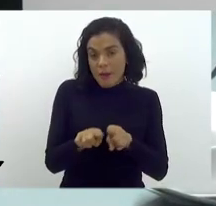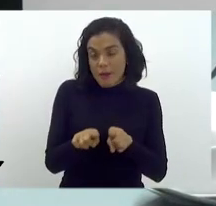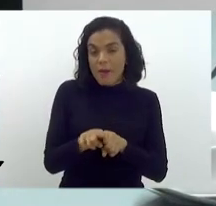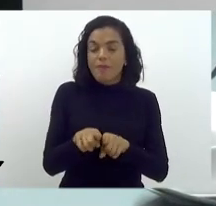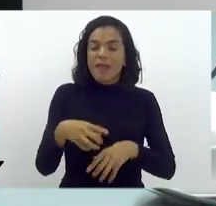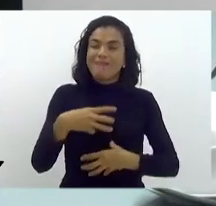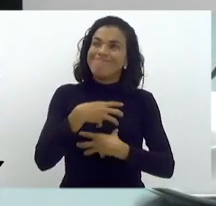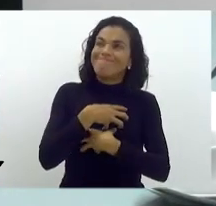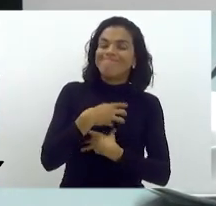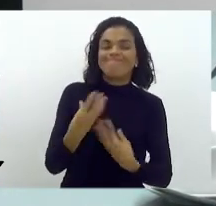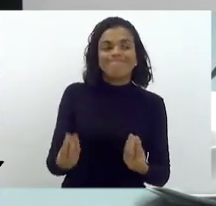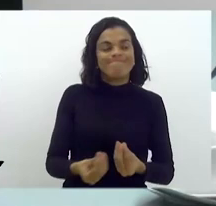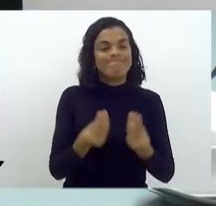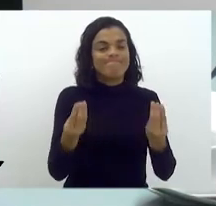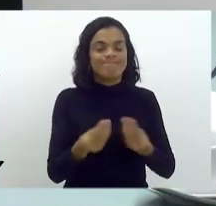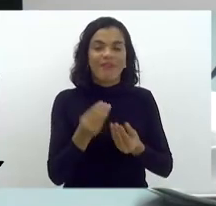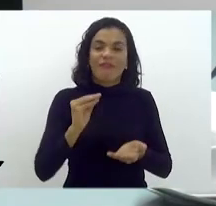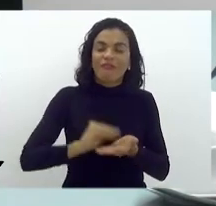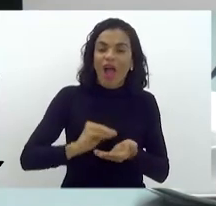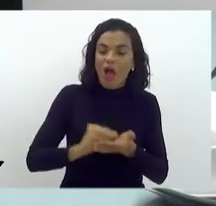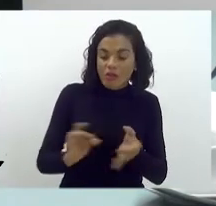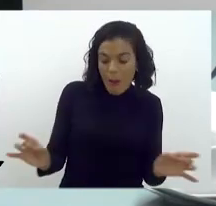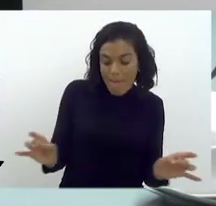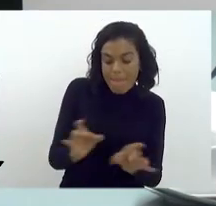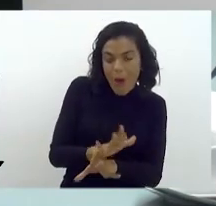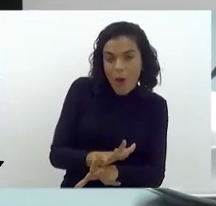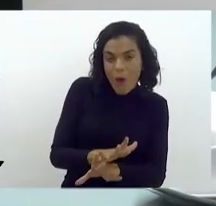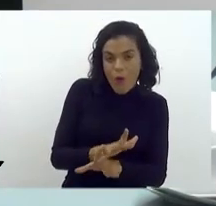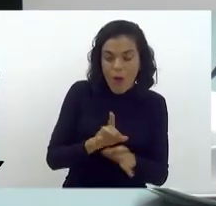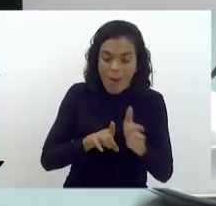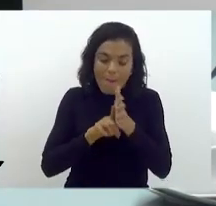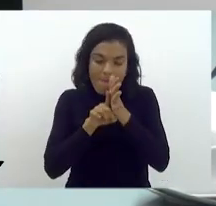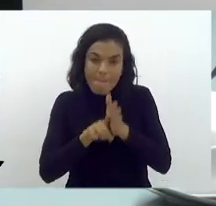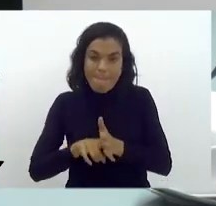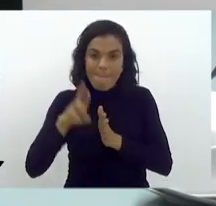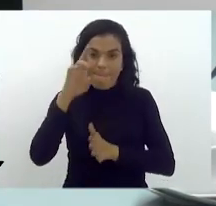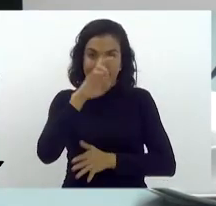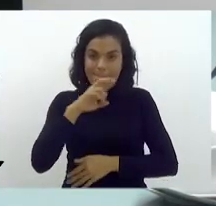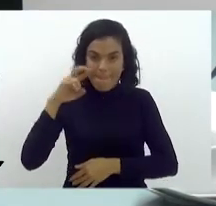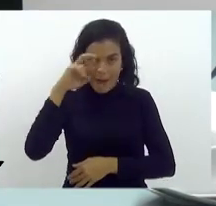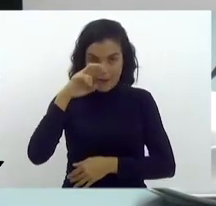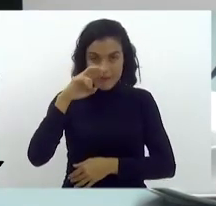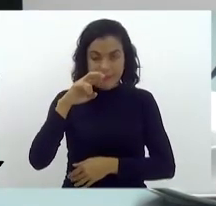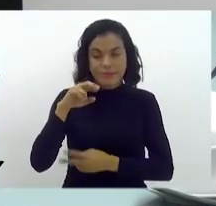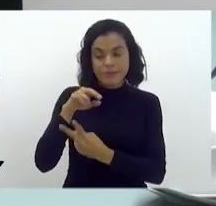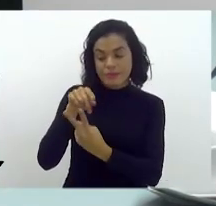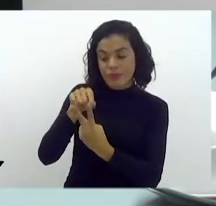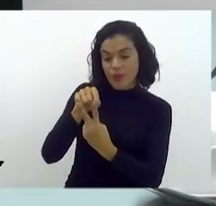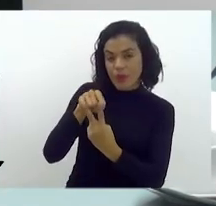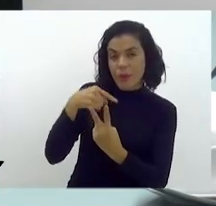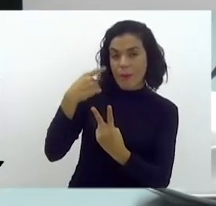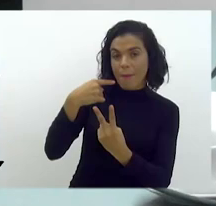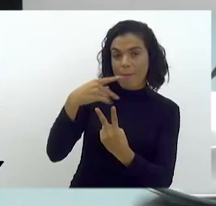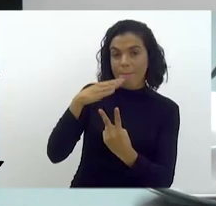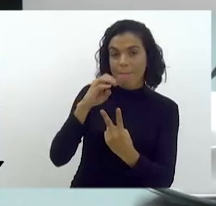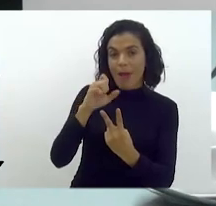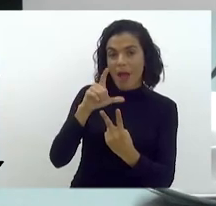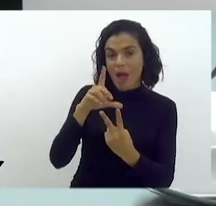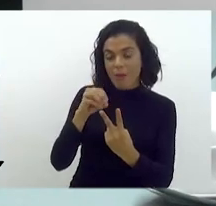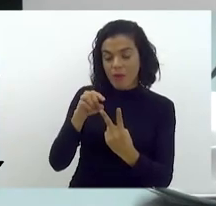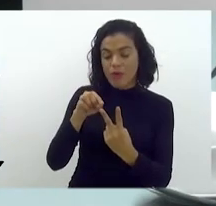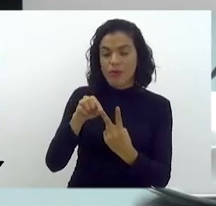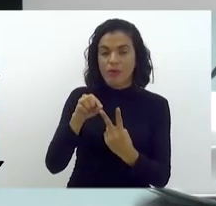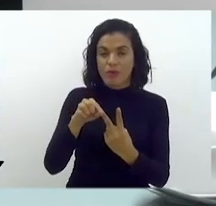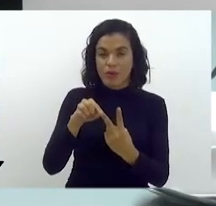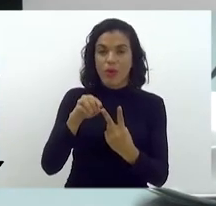que essa sensação da inconclusão é ruim para perícia era contribui Como disse que tanto Doutor Pablo quanto a doutora Bárbara